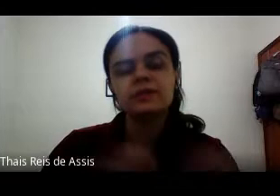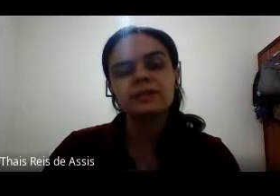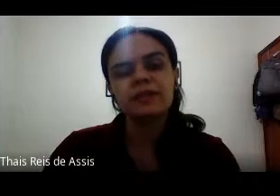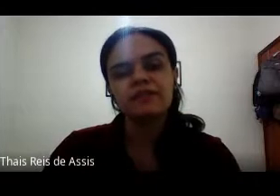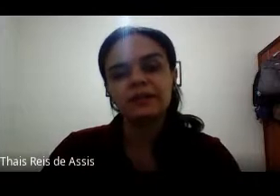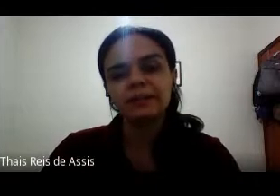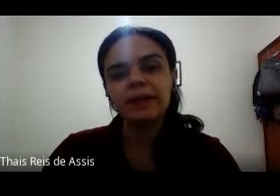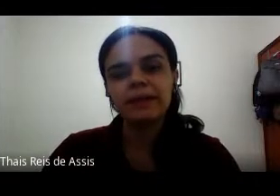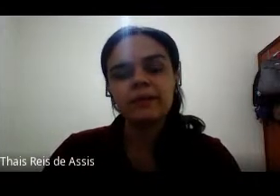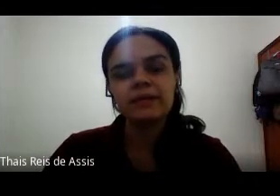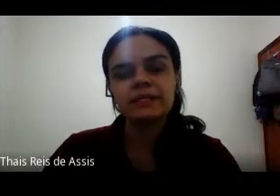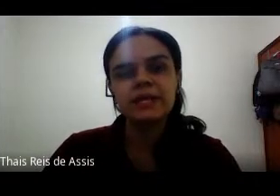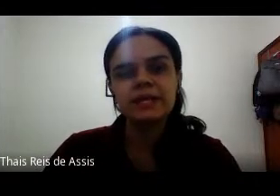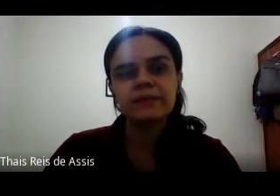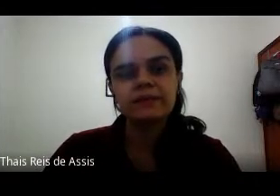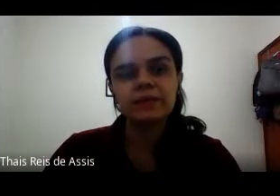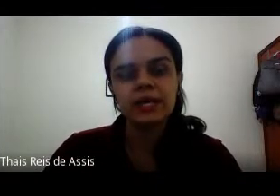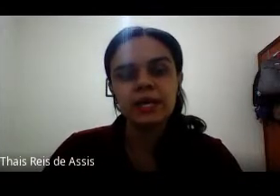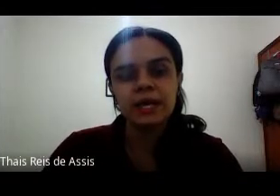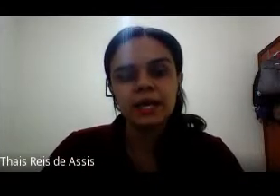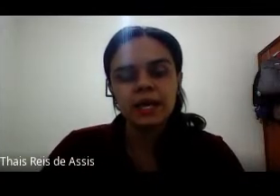Outra coisa que ele fala também é conhecer...